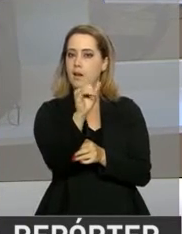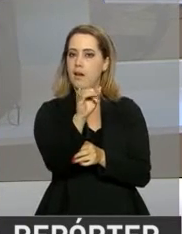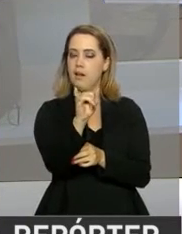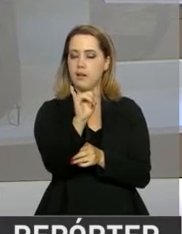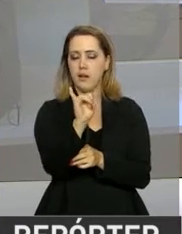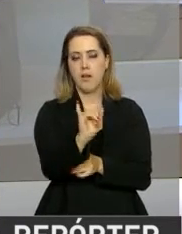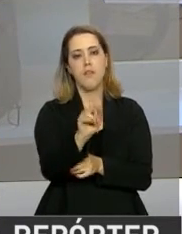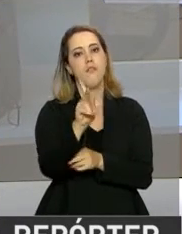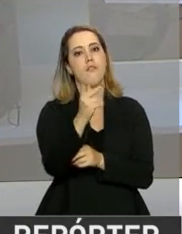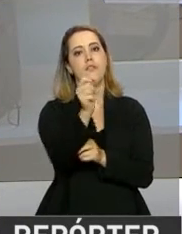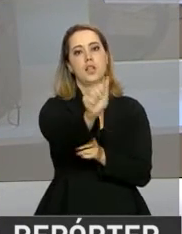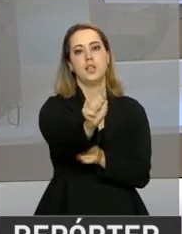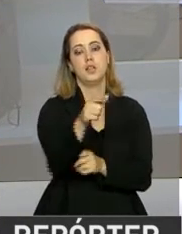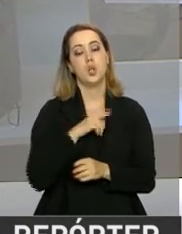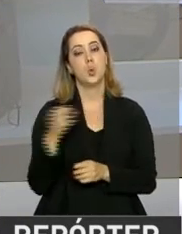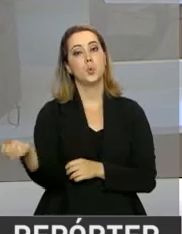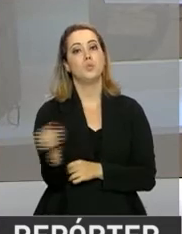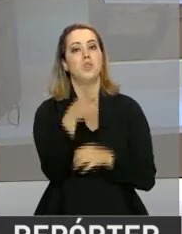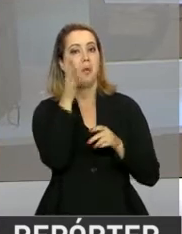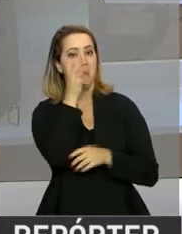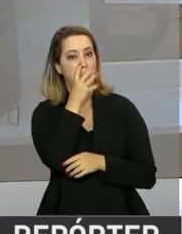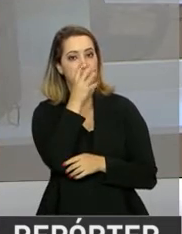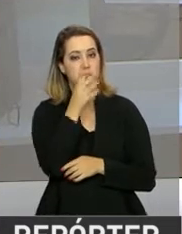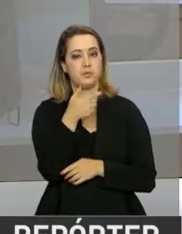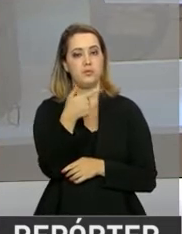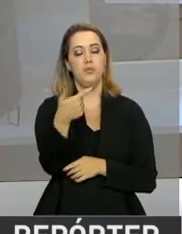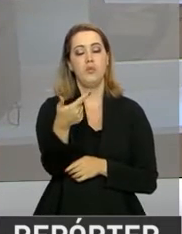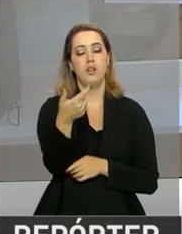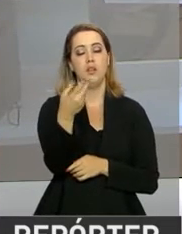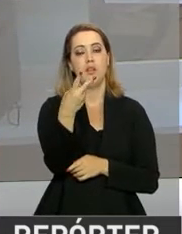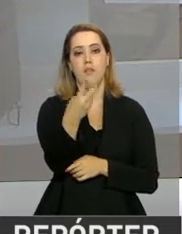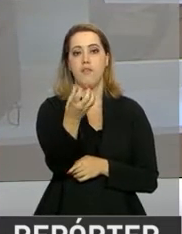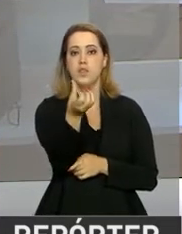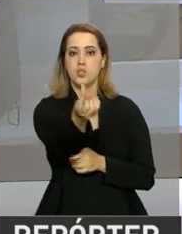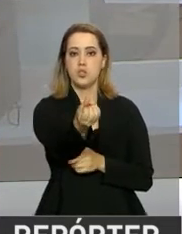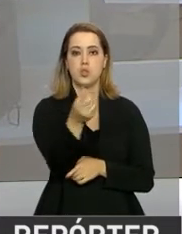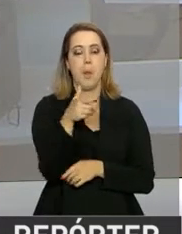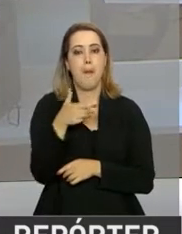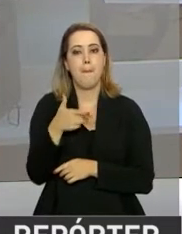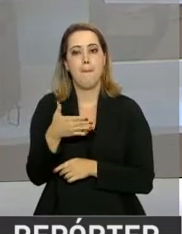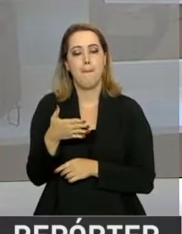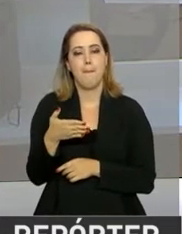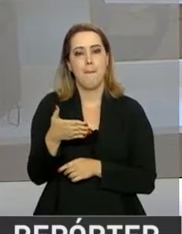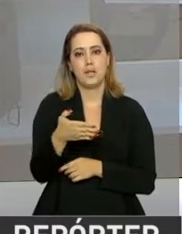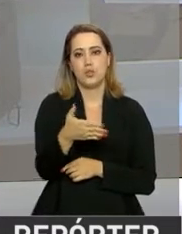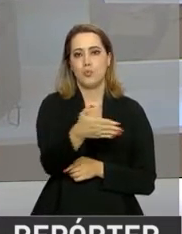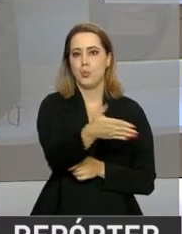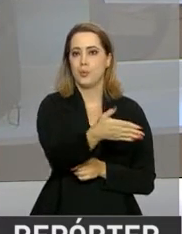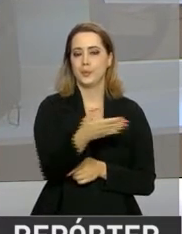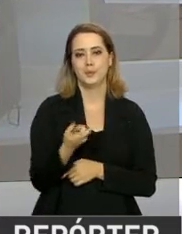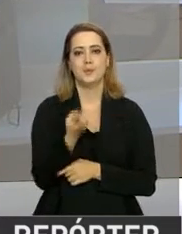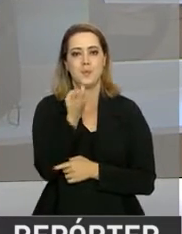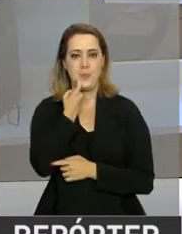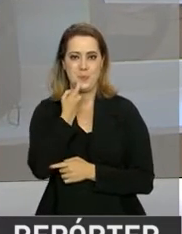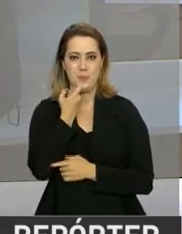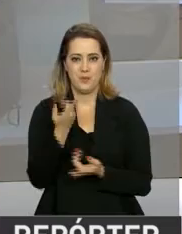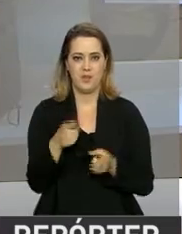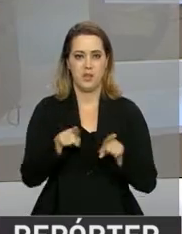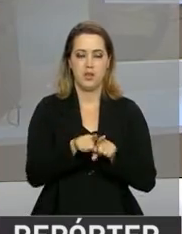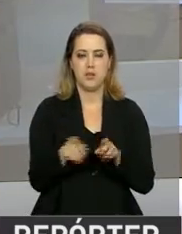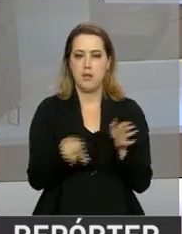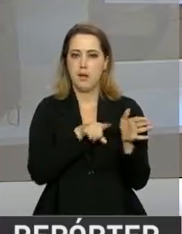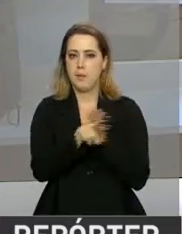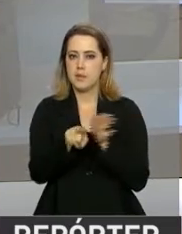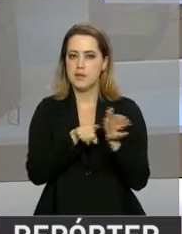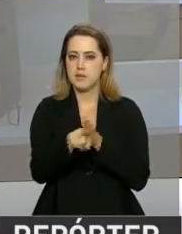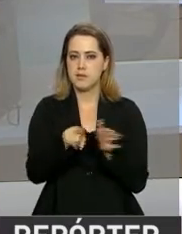com 26 mil metros quadrados de área construída. Considerado o maior da América do Sul em vida marinha, o local vai contar também com um centro de